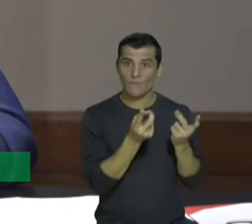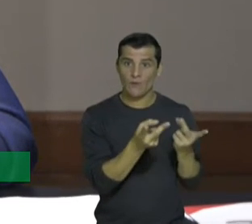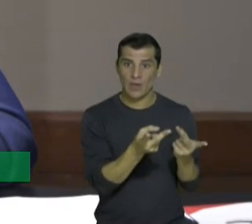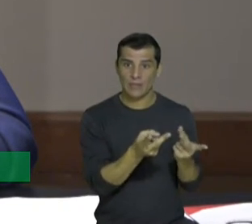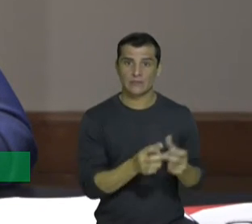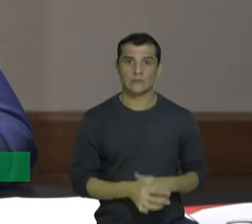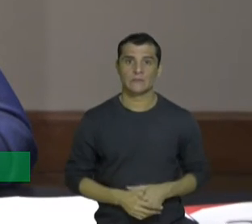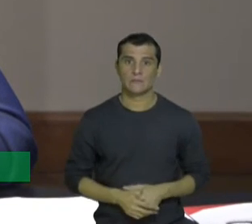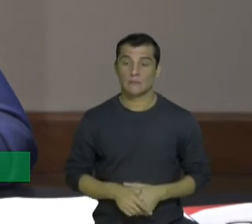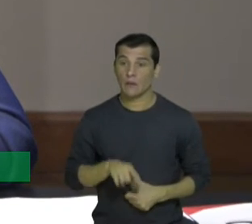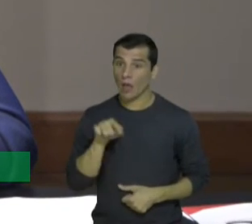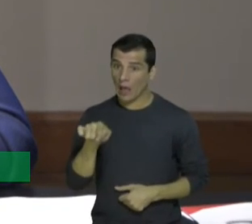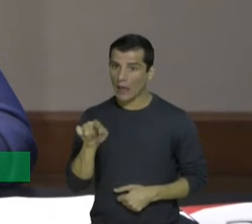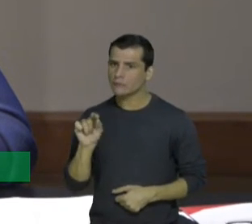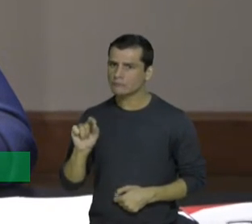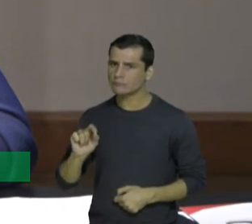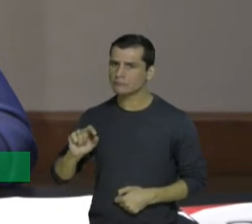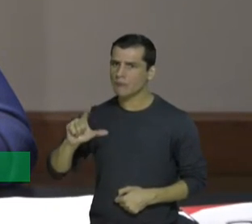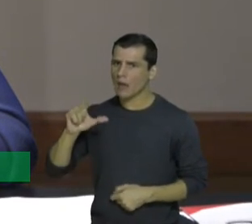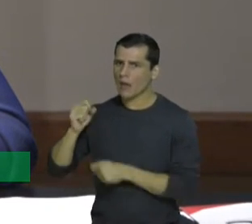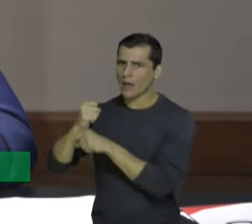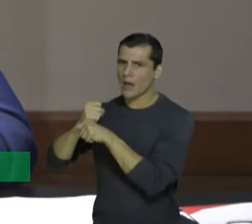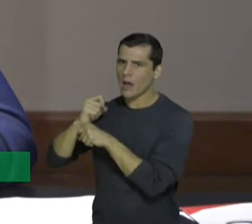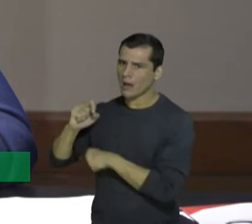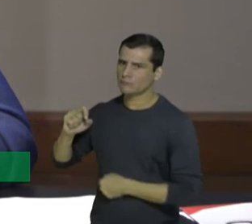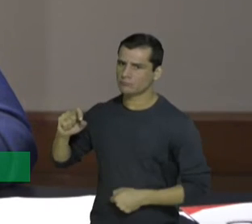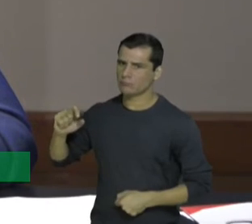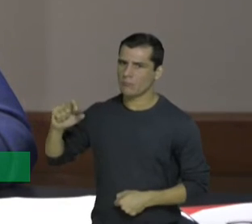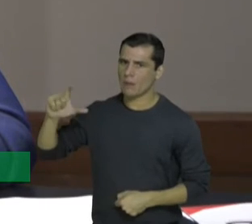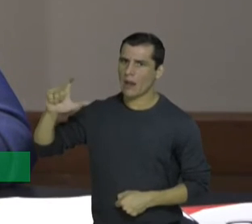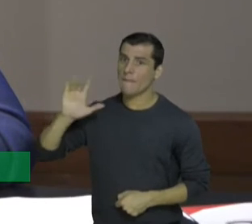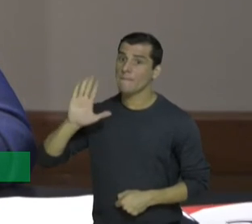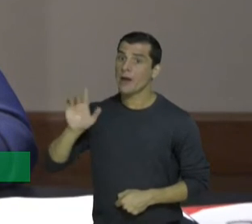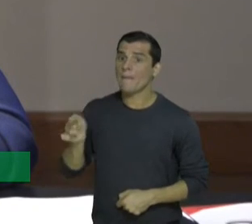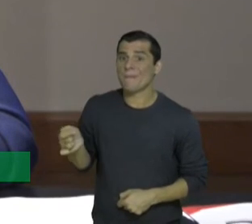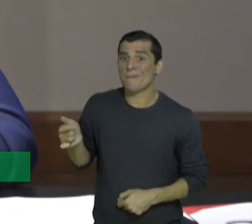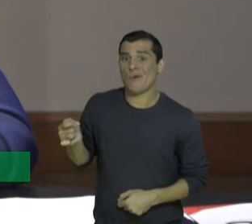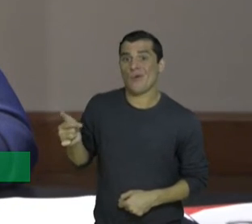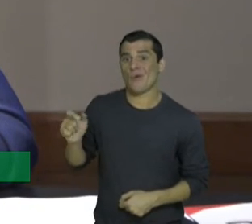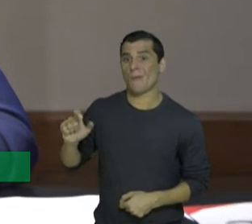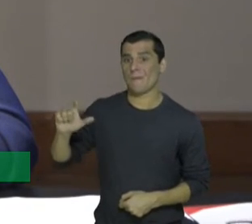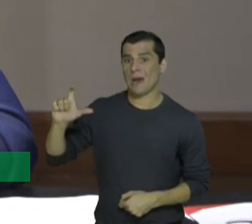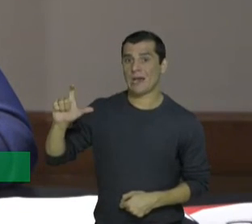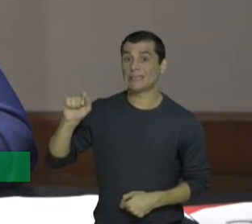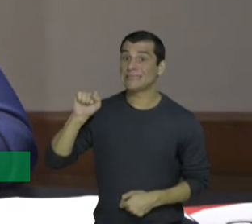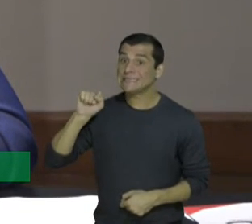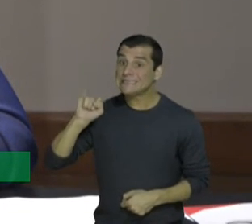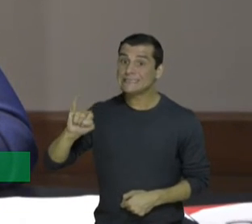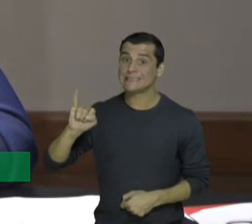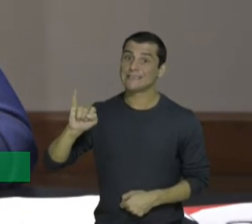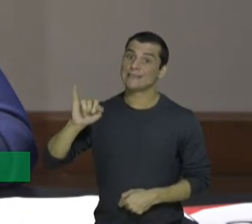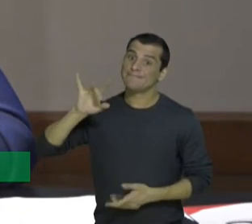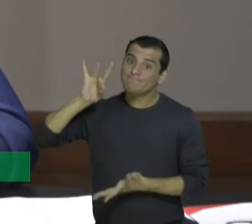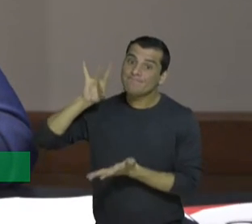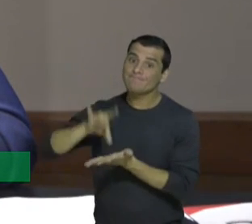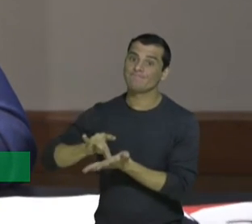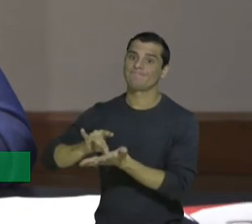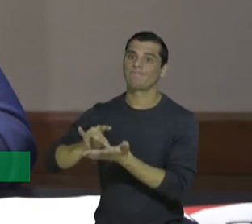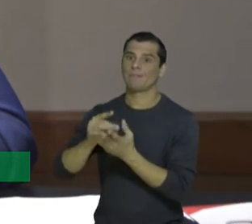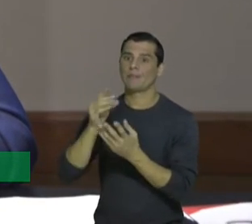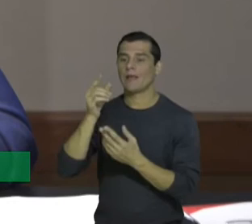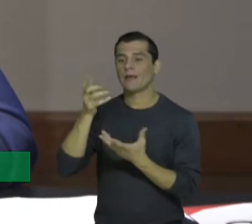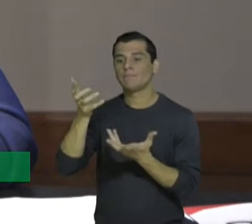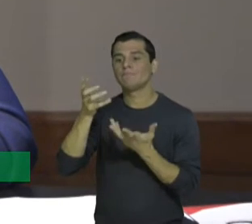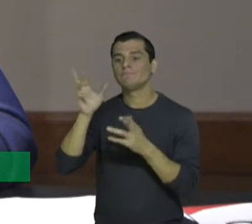muito muito pouco é muito pouco em relação ao que precisa ser feito isso no país essa esse